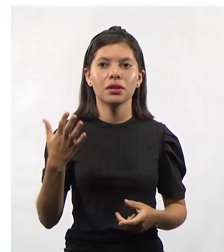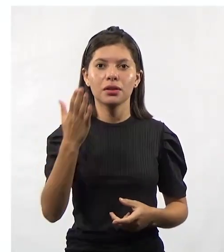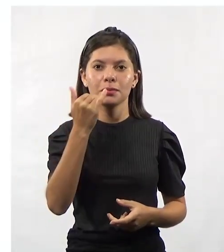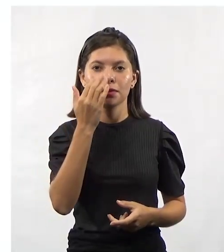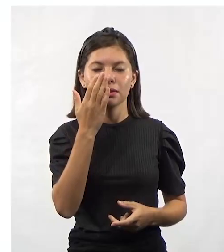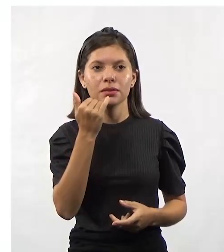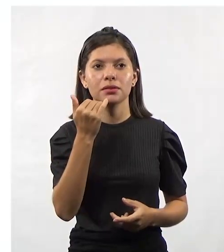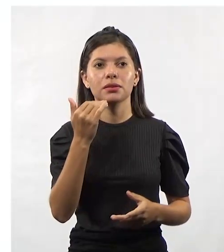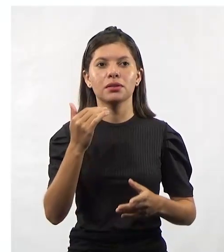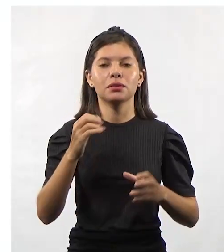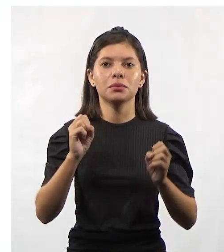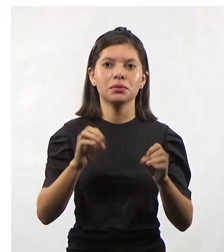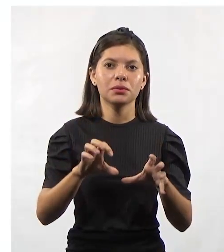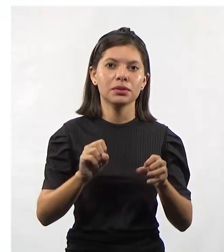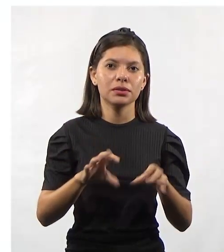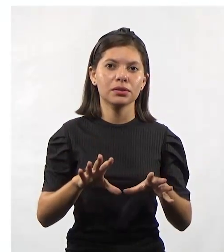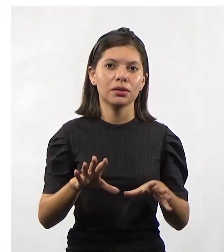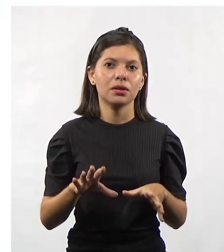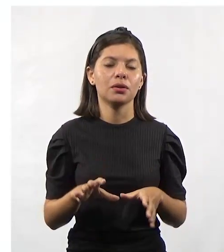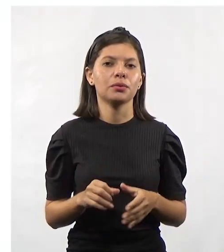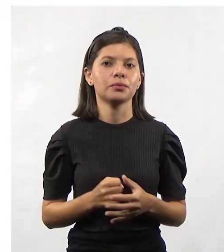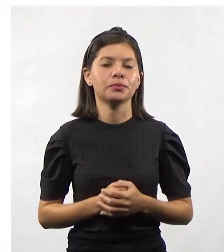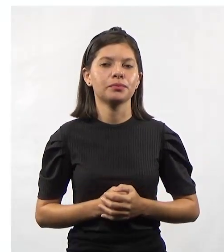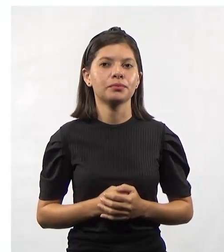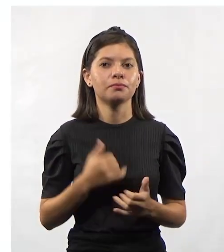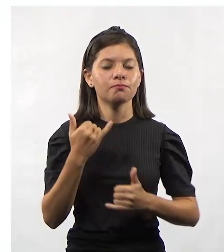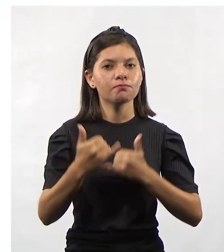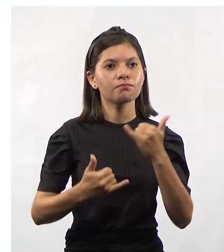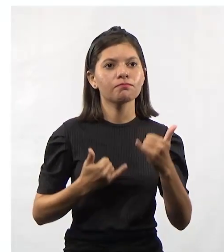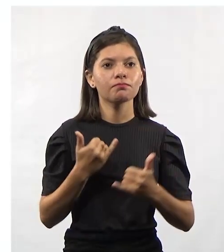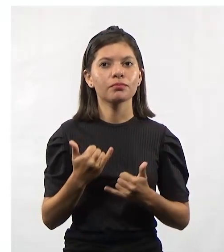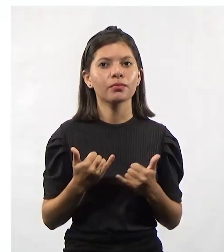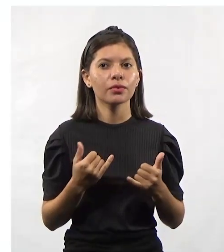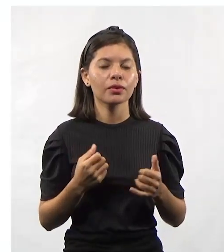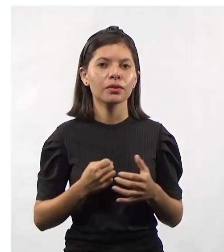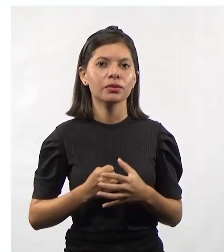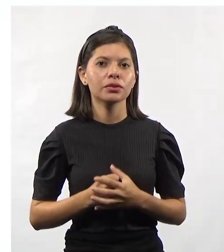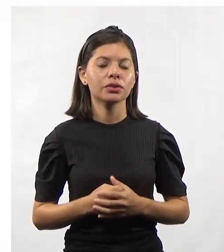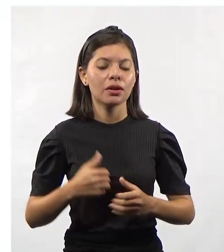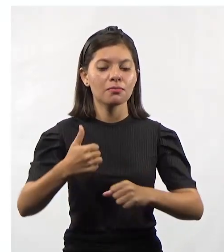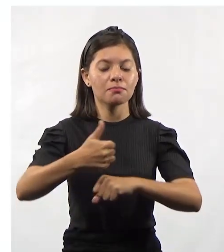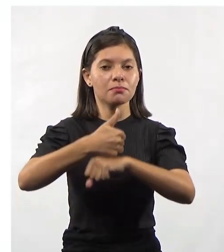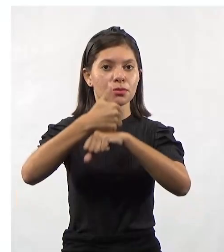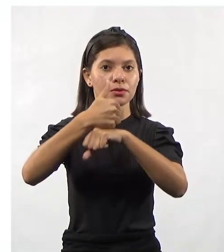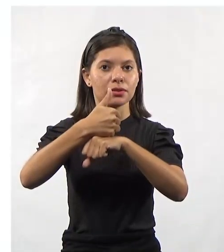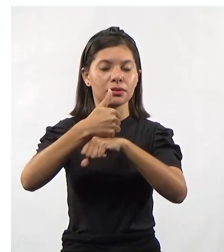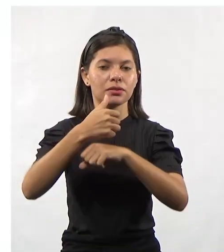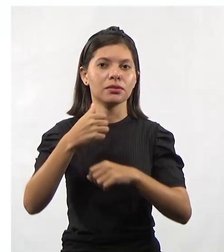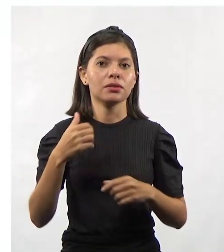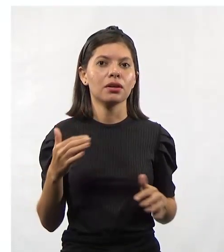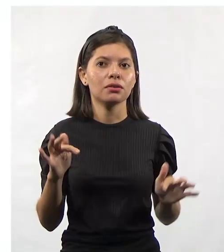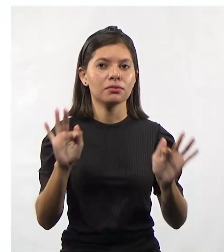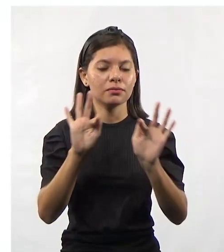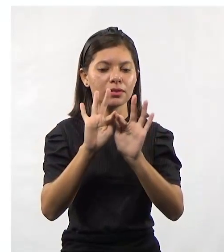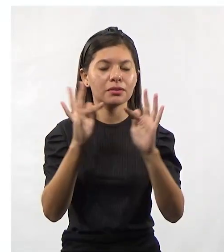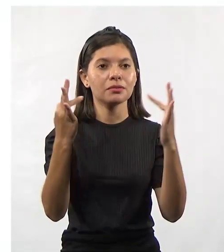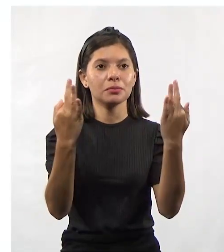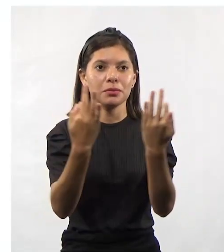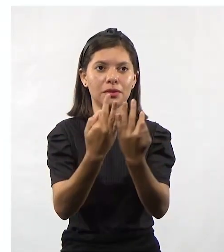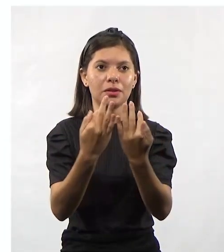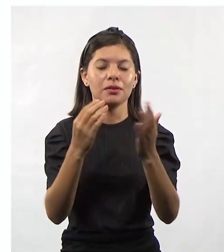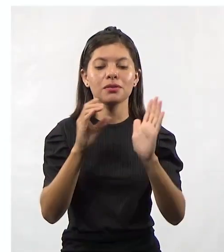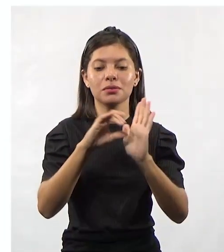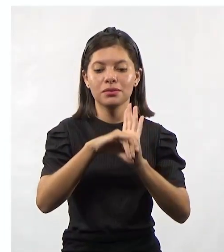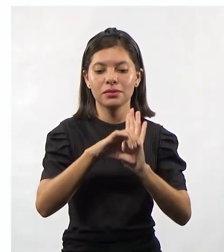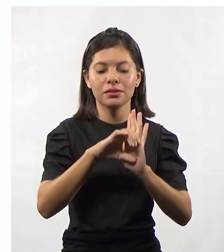à saúde, à alimentação, educação, transporte, lazer, profissionalização e à convivência familiar. Isso aqui